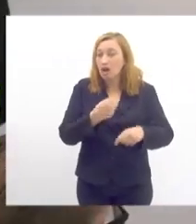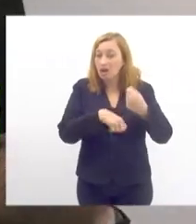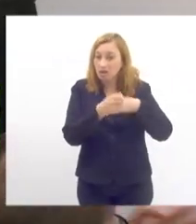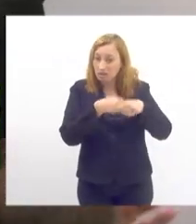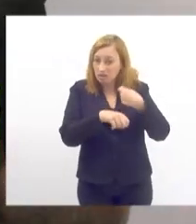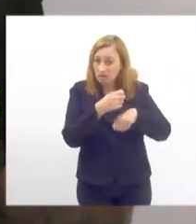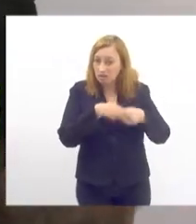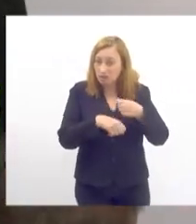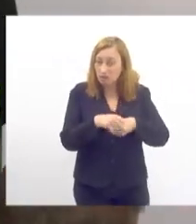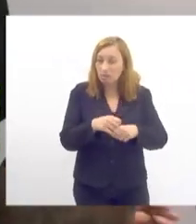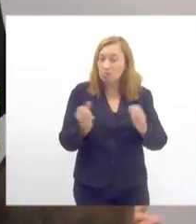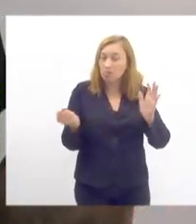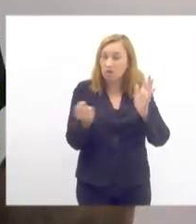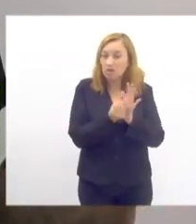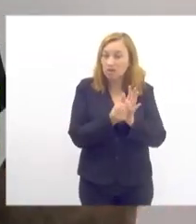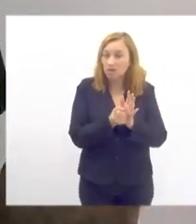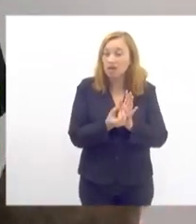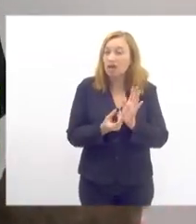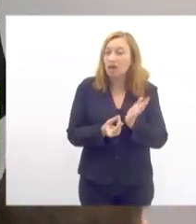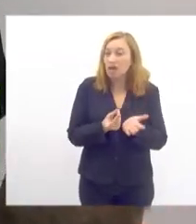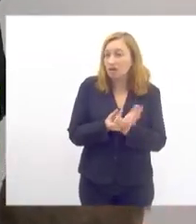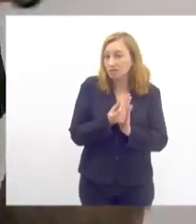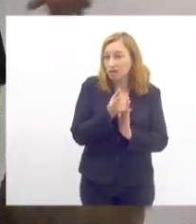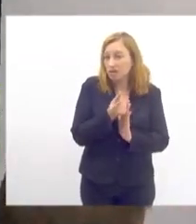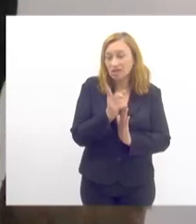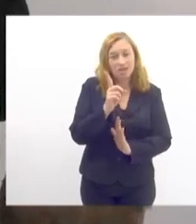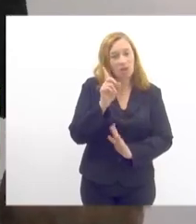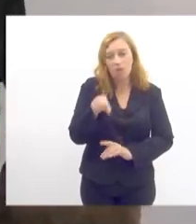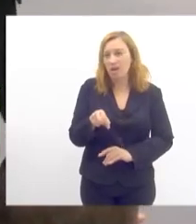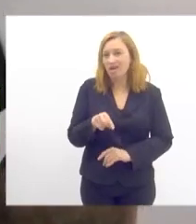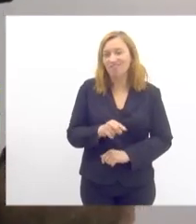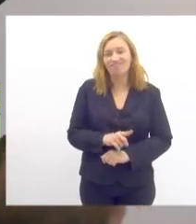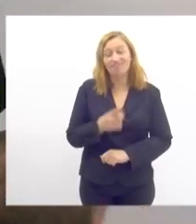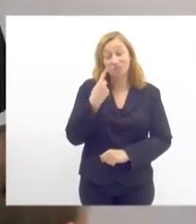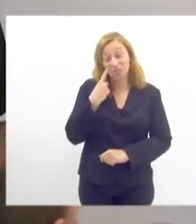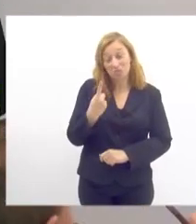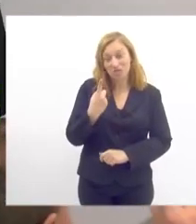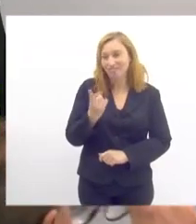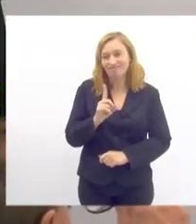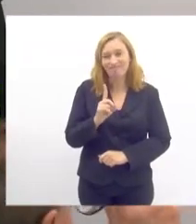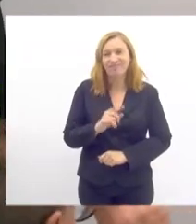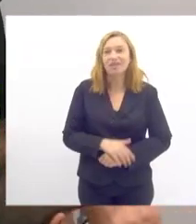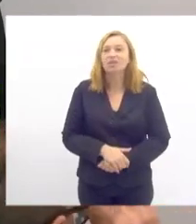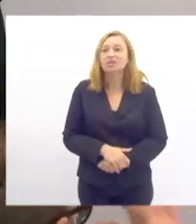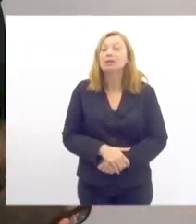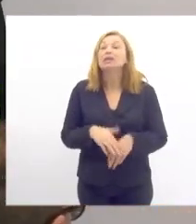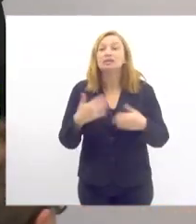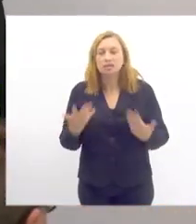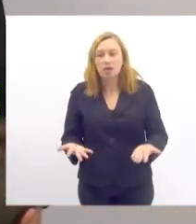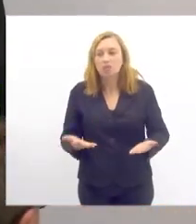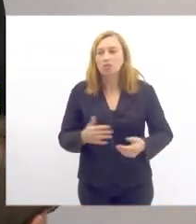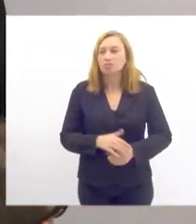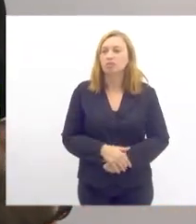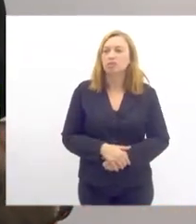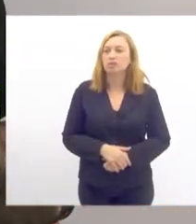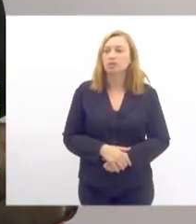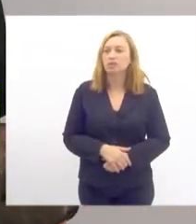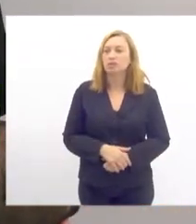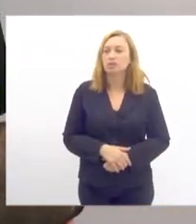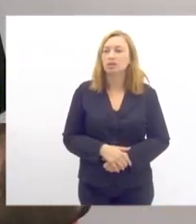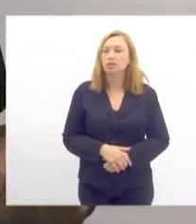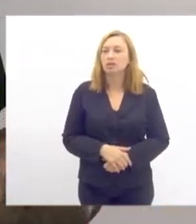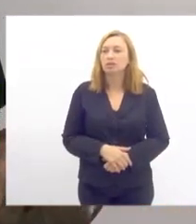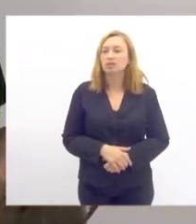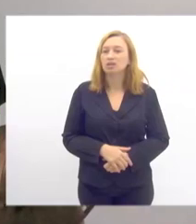administrativa, patrimonial e financeira. Não é bem assim que a gente está vendo isso, né? Então, eu vou até me